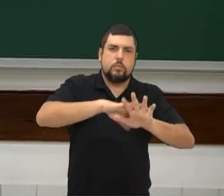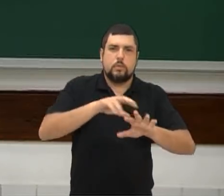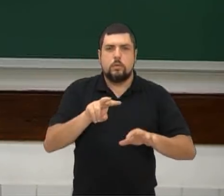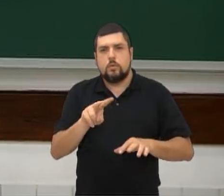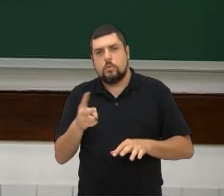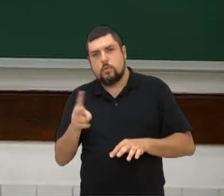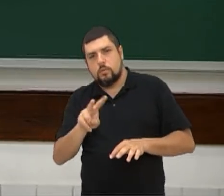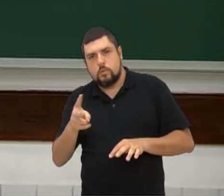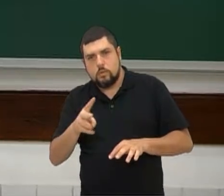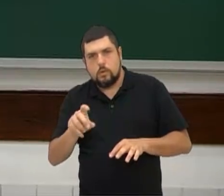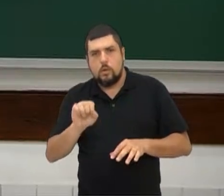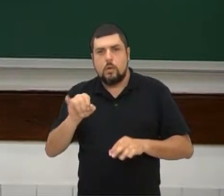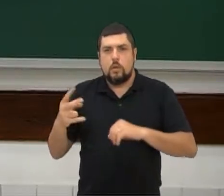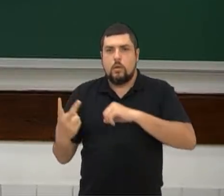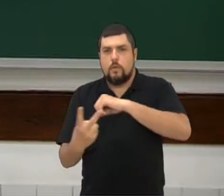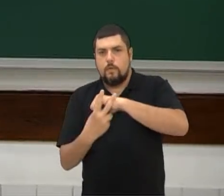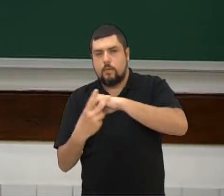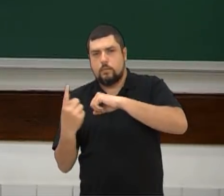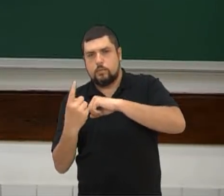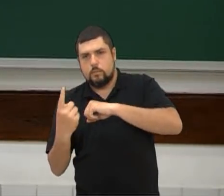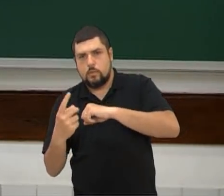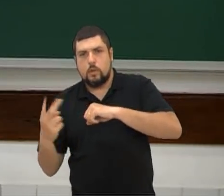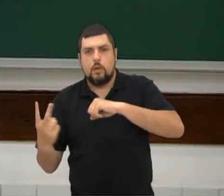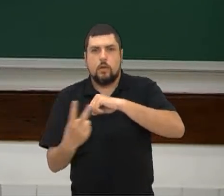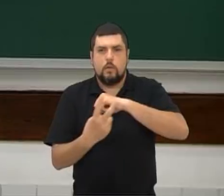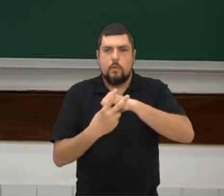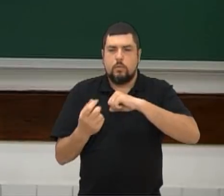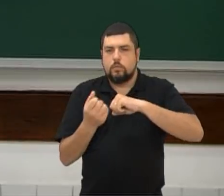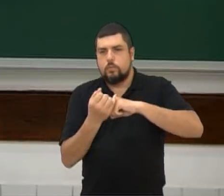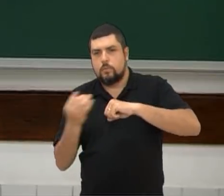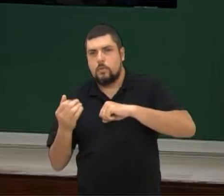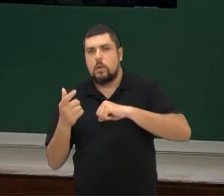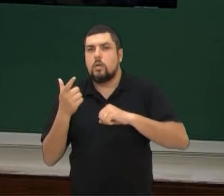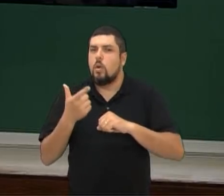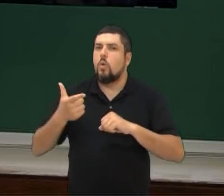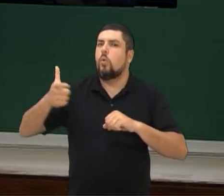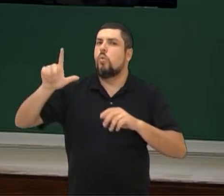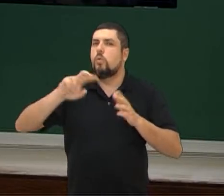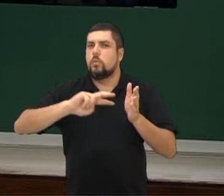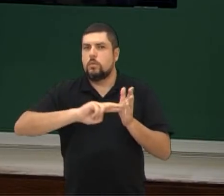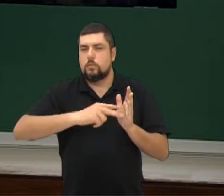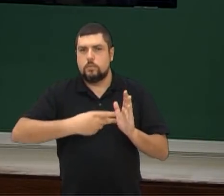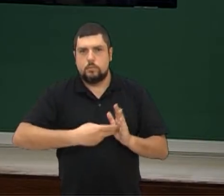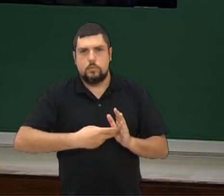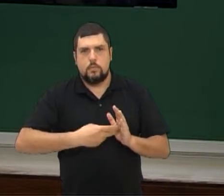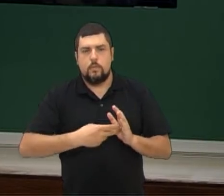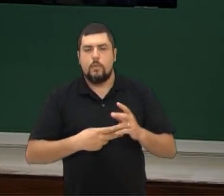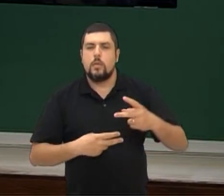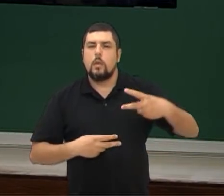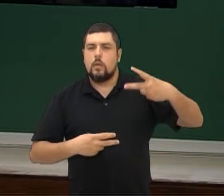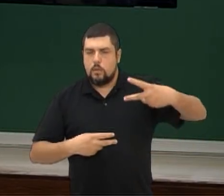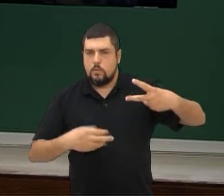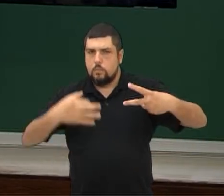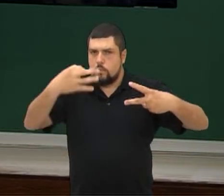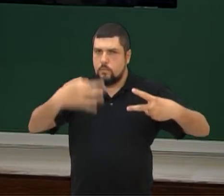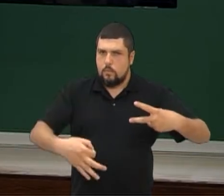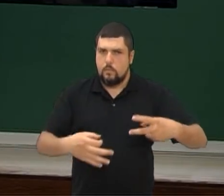no singular, ele tem um sentido. Se eu utilizo no plural, ele tem outro sentido. Ambos estão